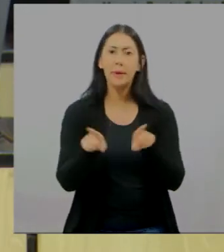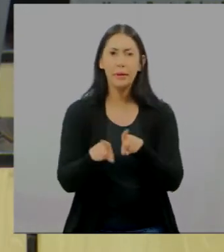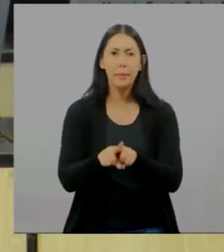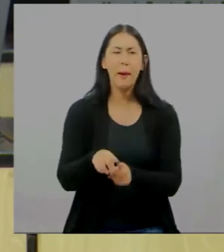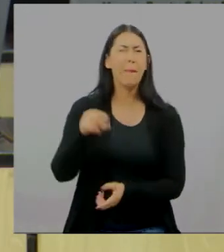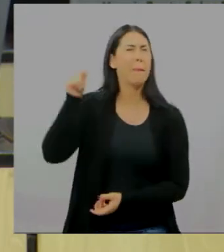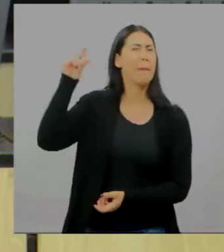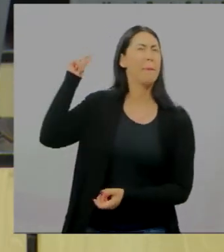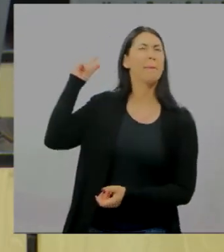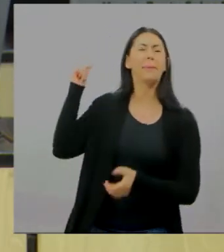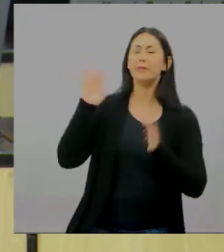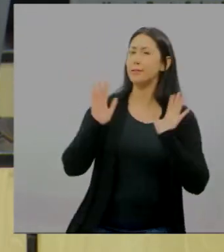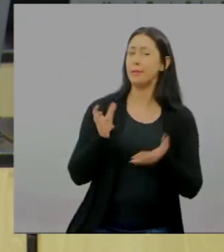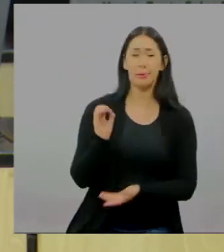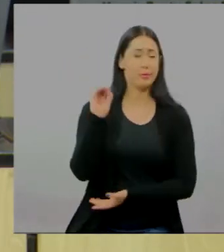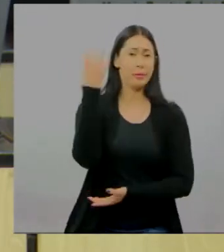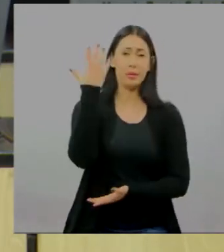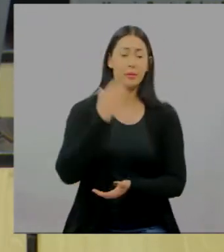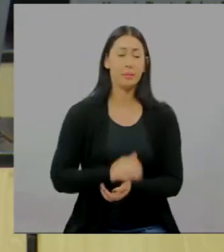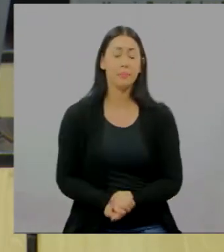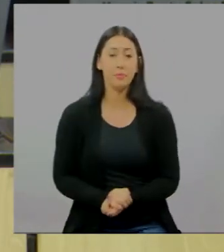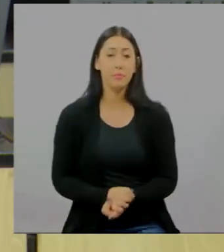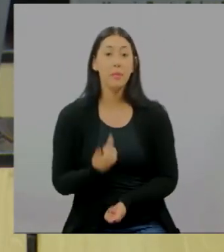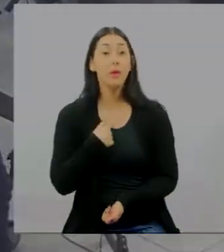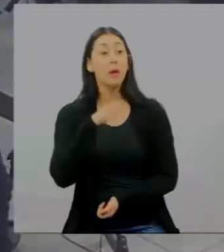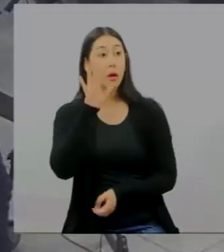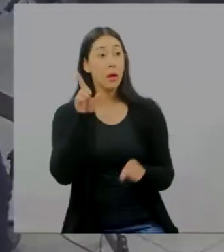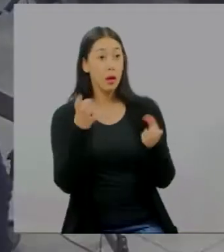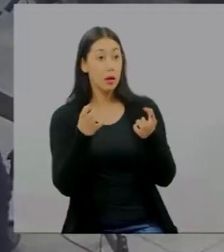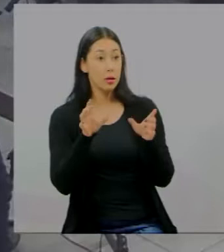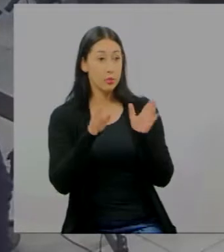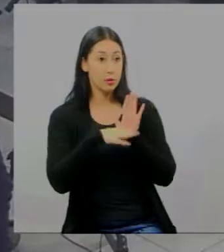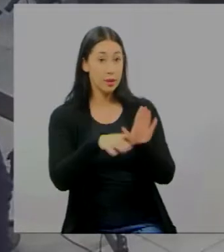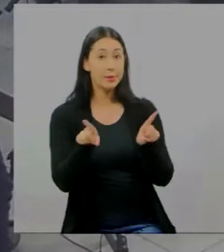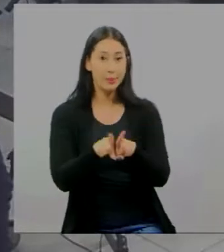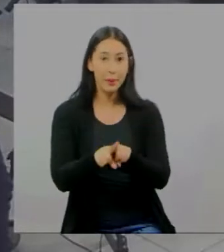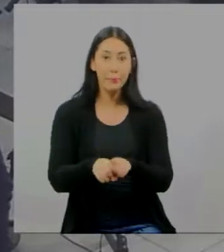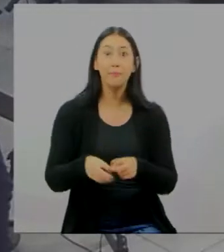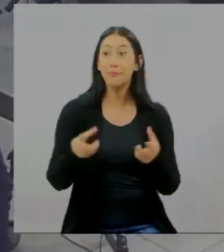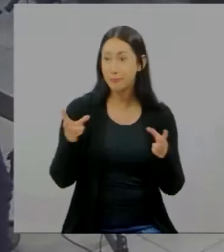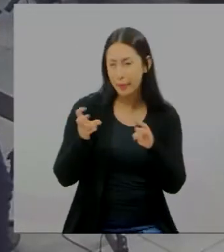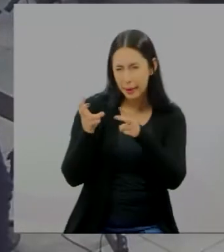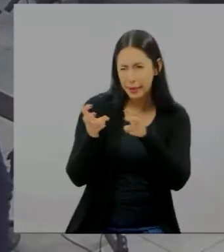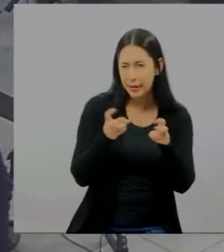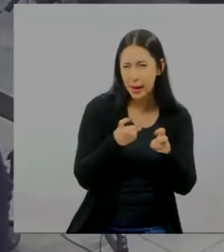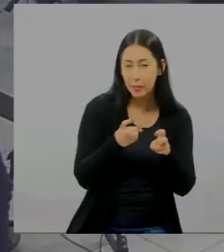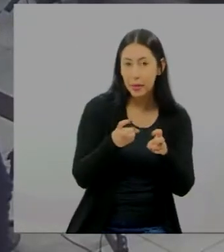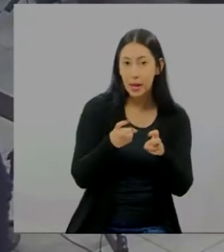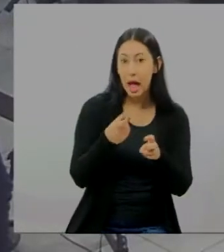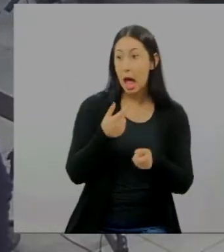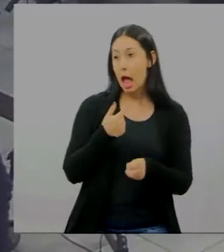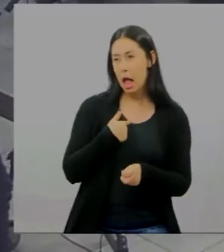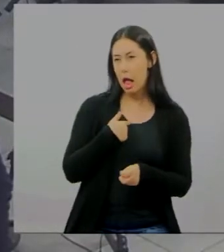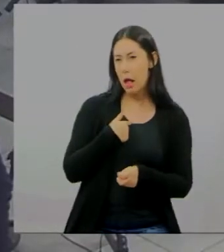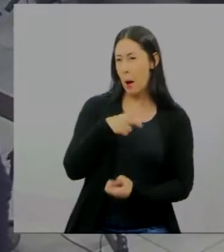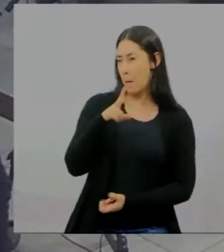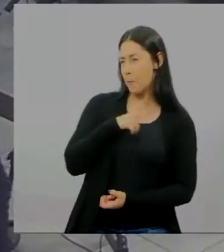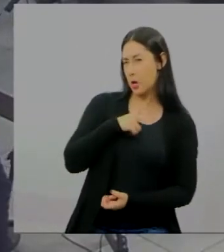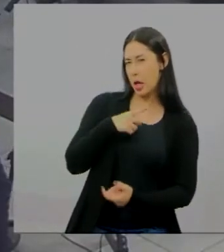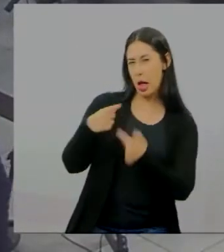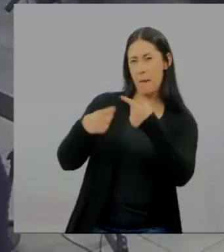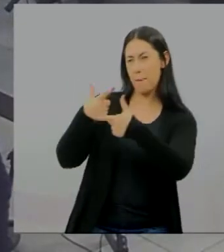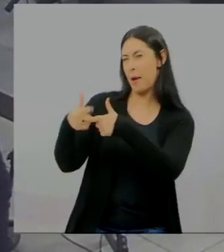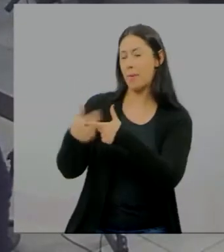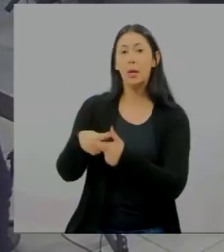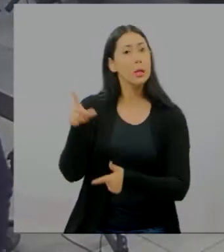de agora que vem acontecendo. Senhor presidente, também quero contribuir. Você viu como as coisas vão casando? Não é uma coisa pessoal. É uma